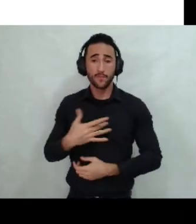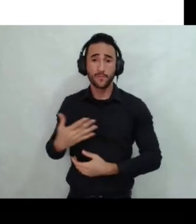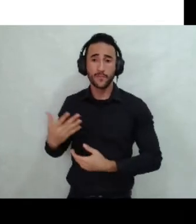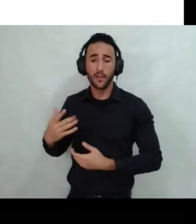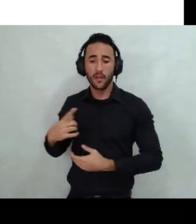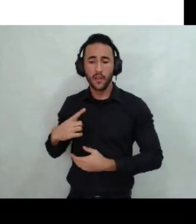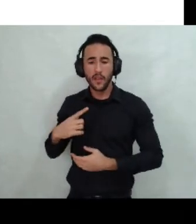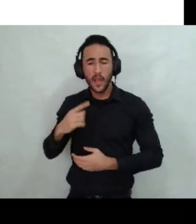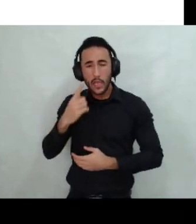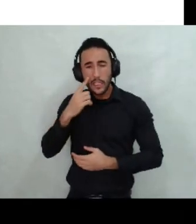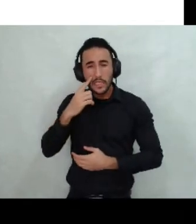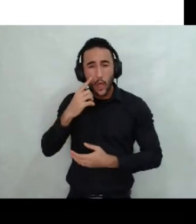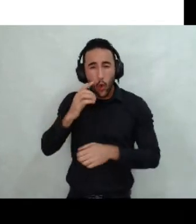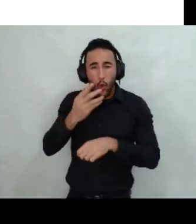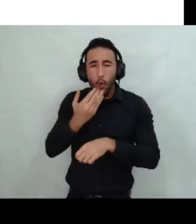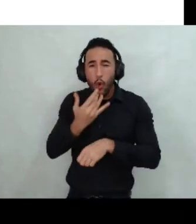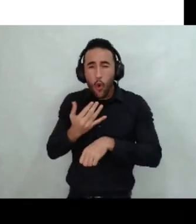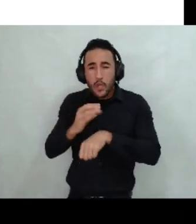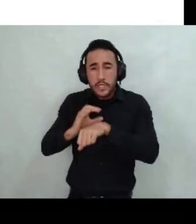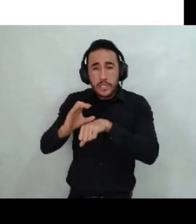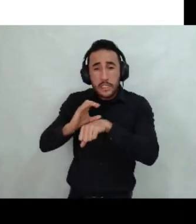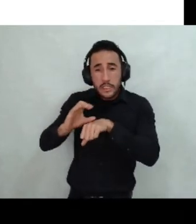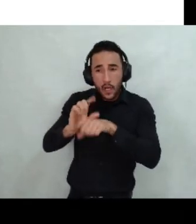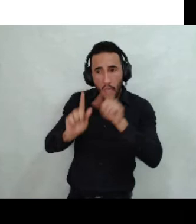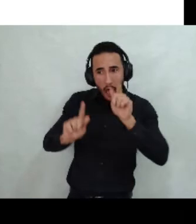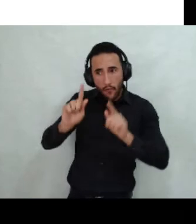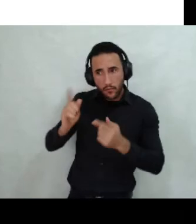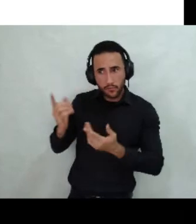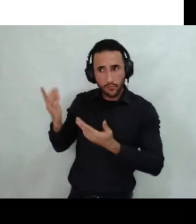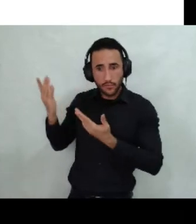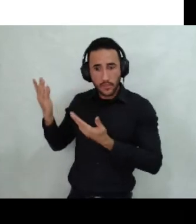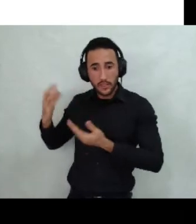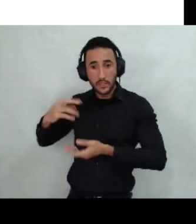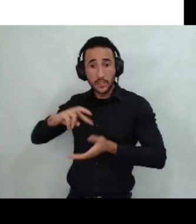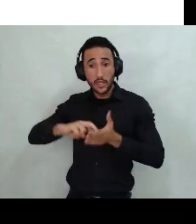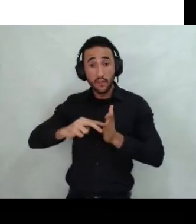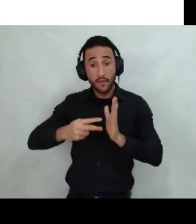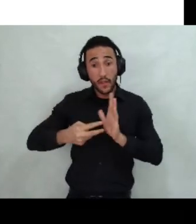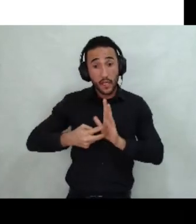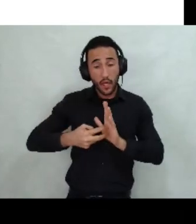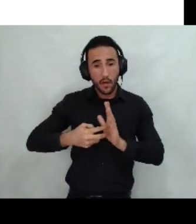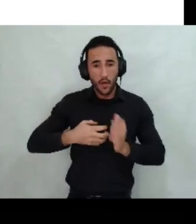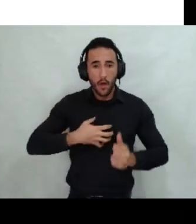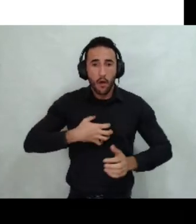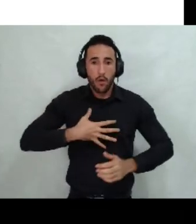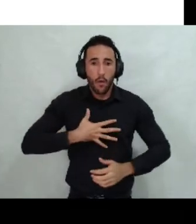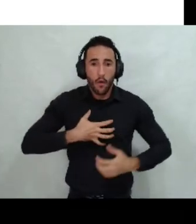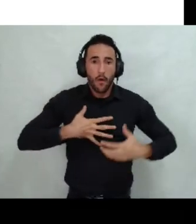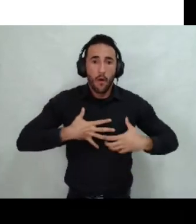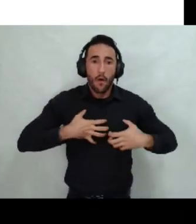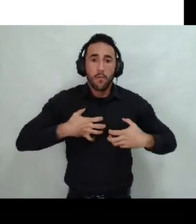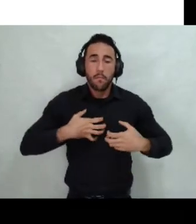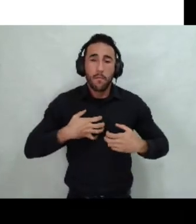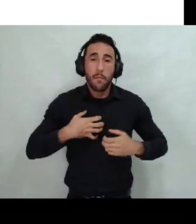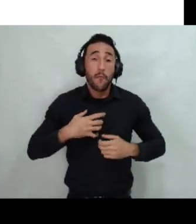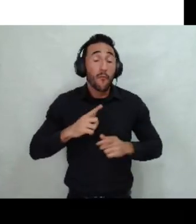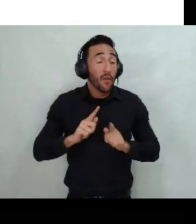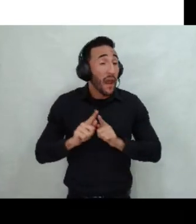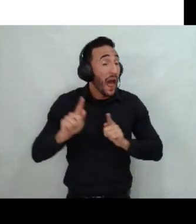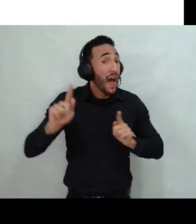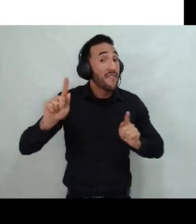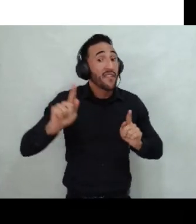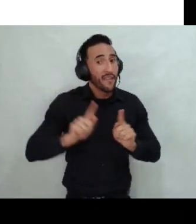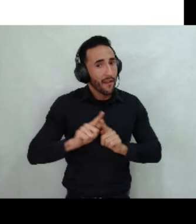escuro, né, são de casos de síndrome respiratória aguda não identificados, inespecíficos, ou seja, casos em que não se